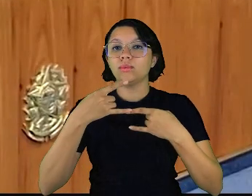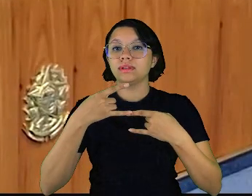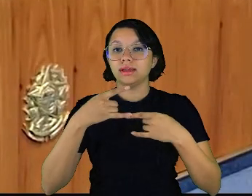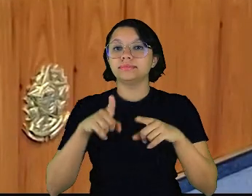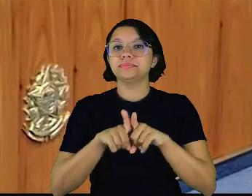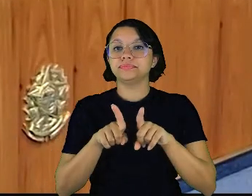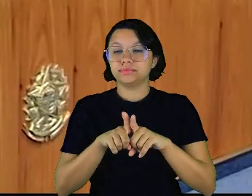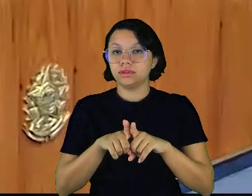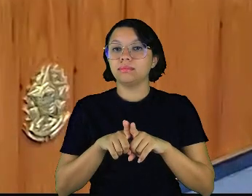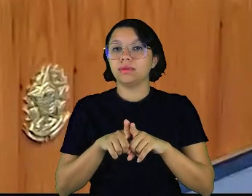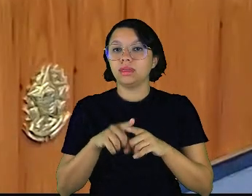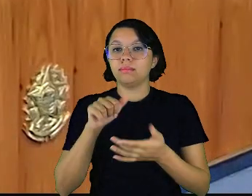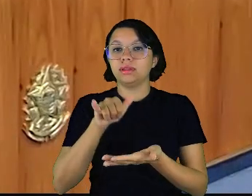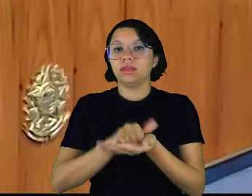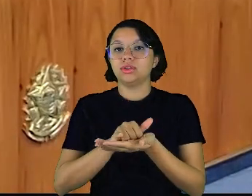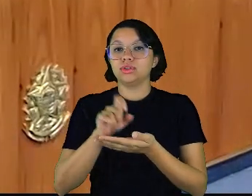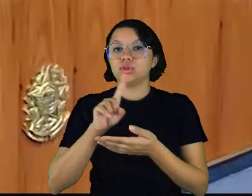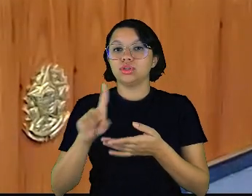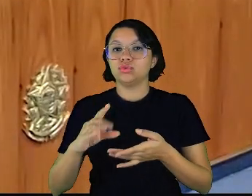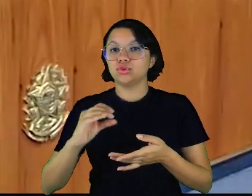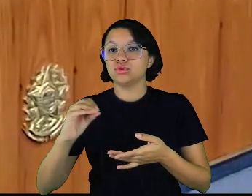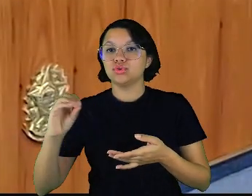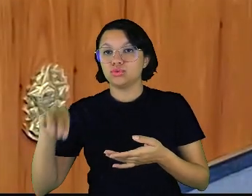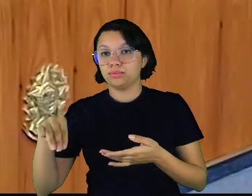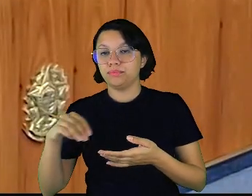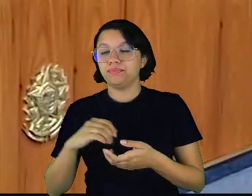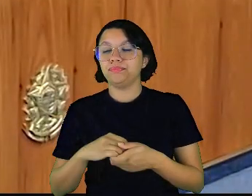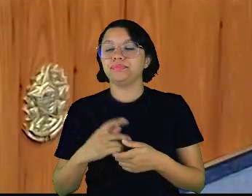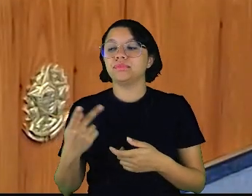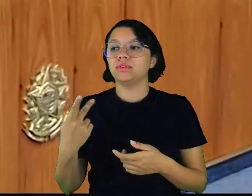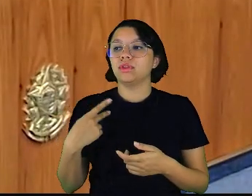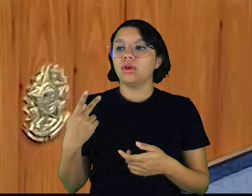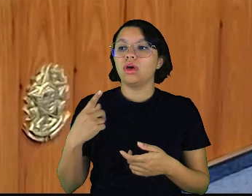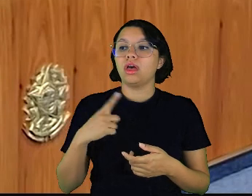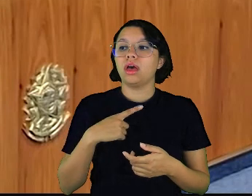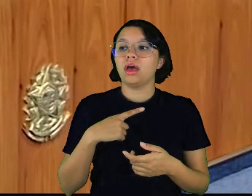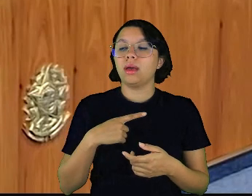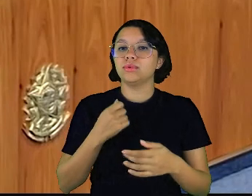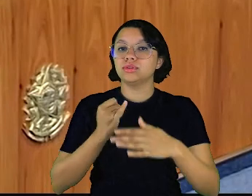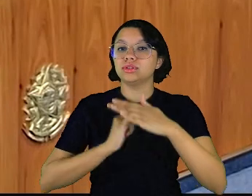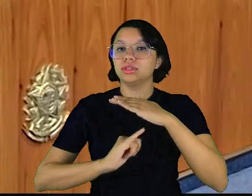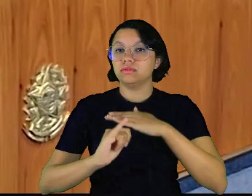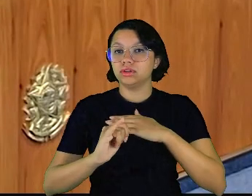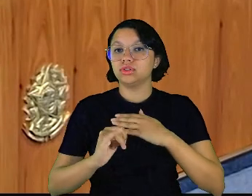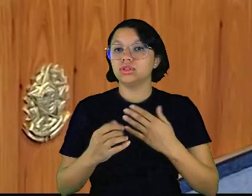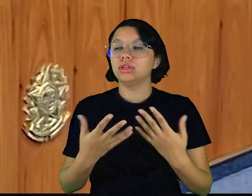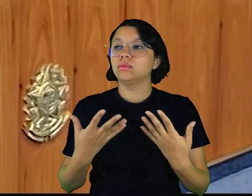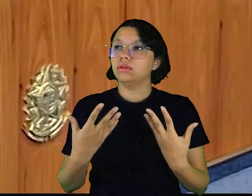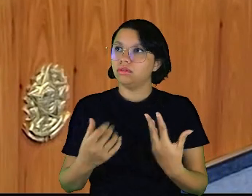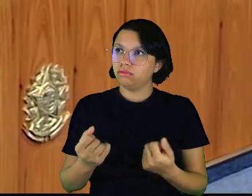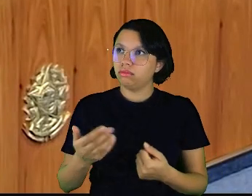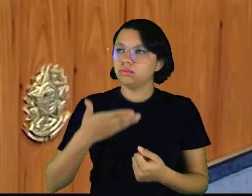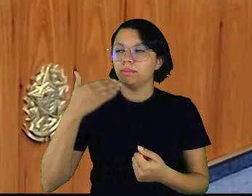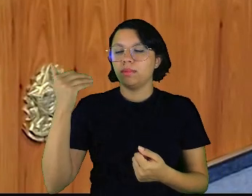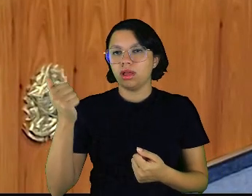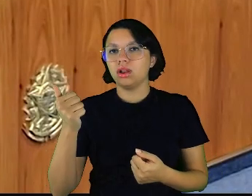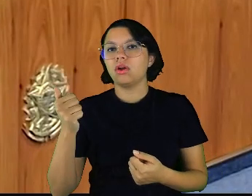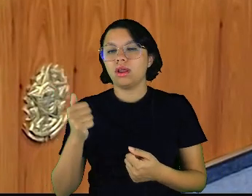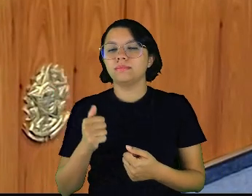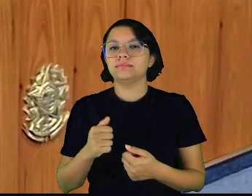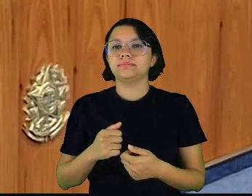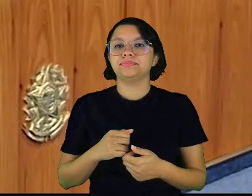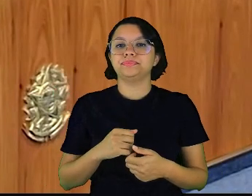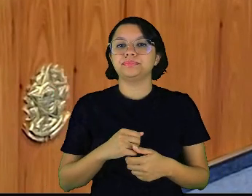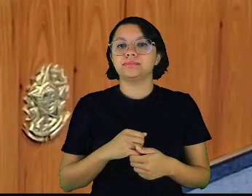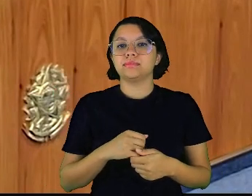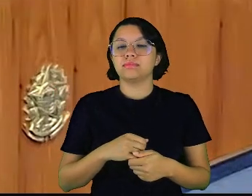transmitidos online pelo Zoom. E nós temos investido nisso e vamos melhorar, né, presidente? Vamos cada vez melhorar. Nós